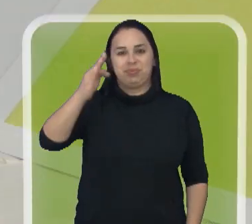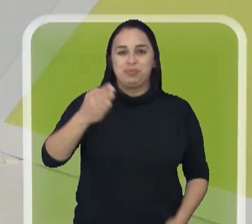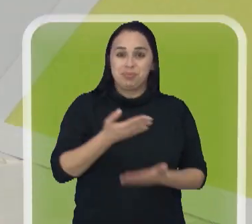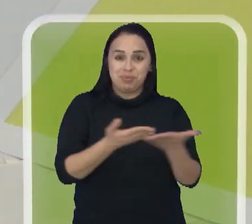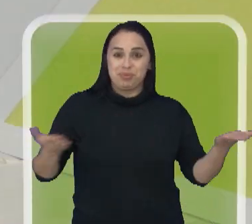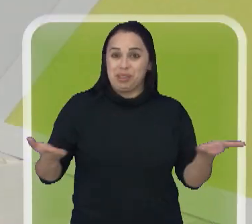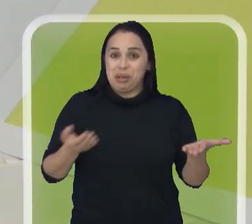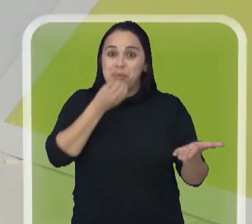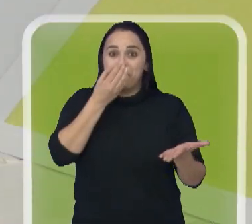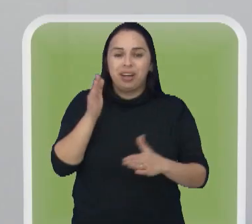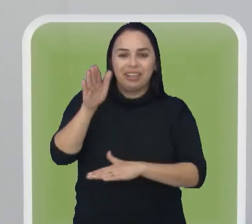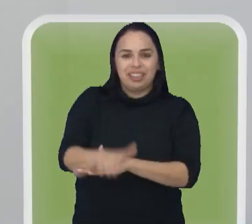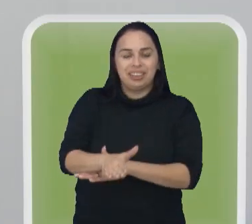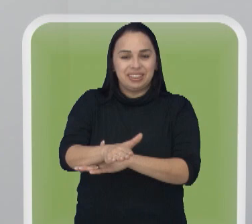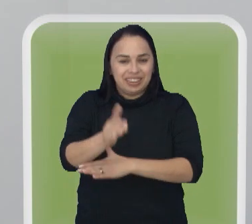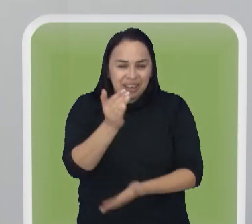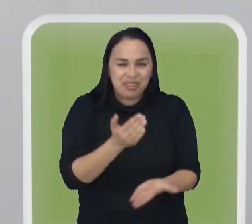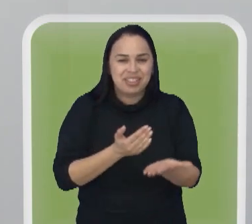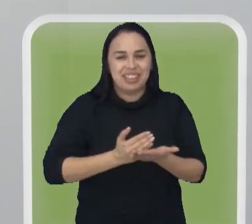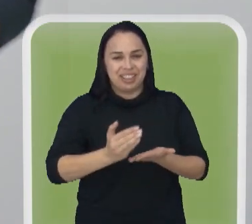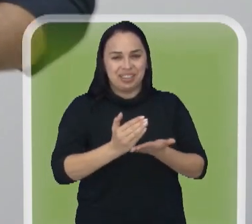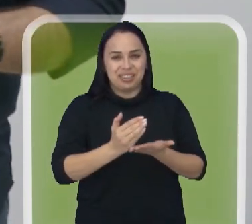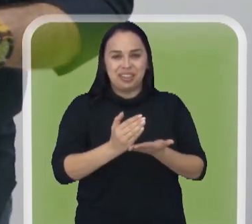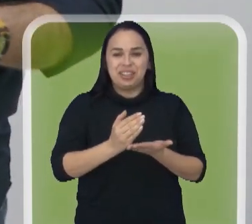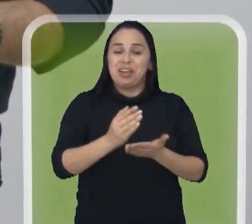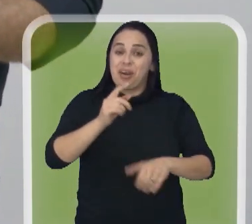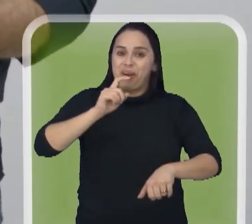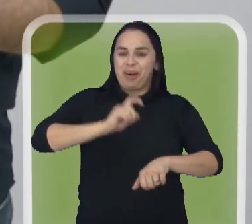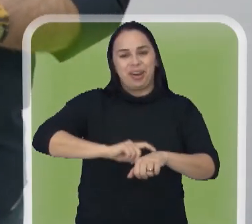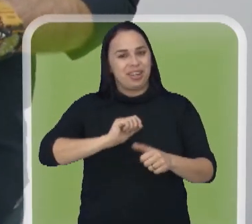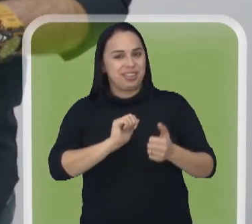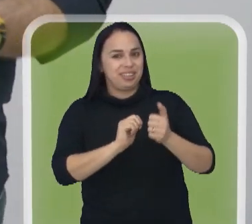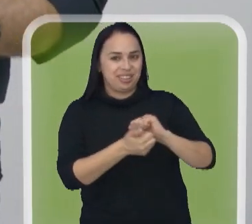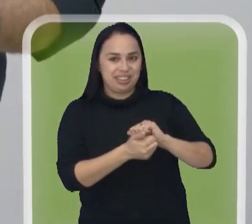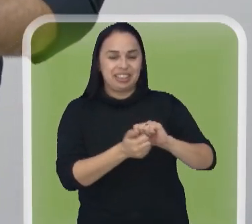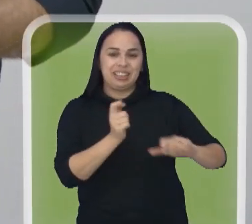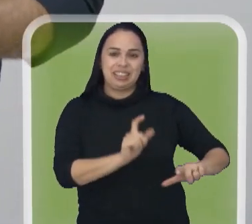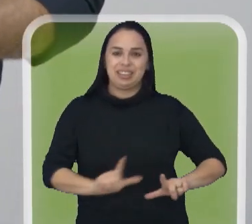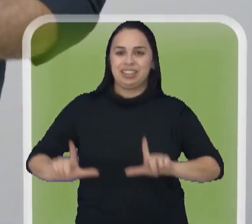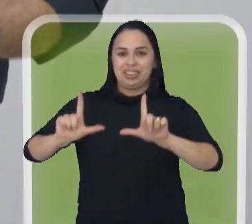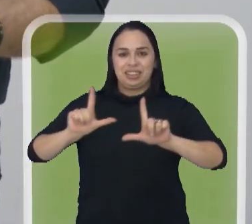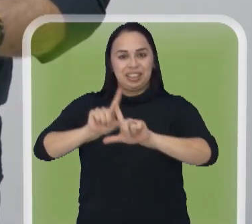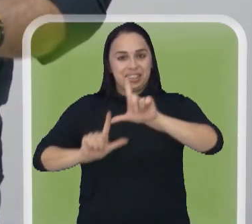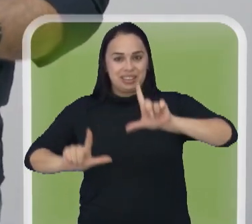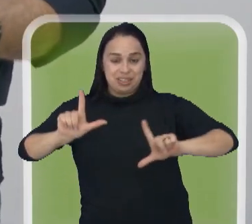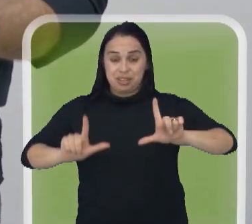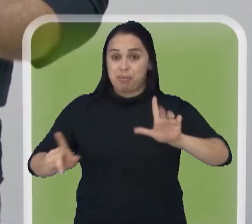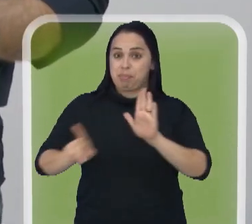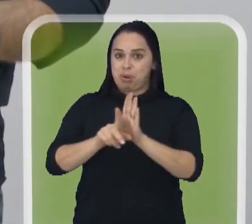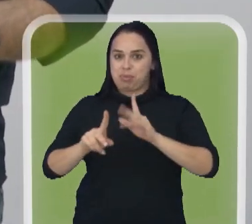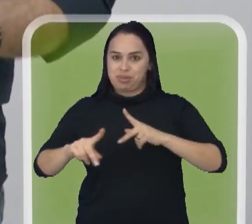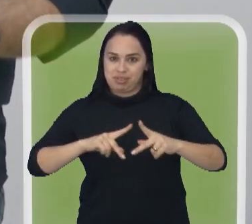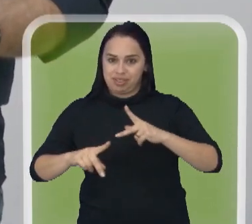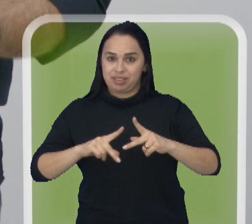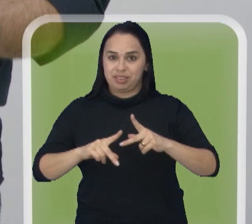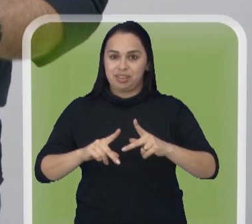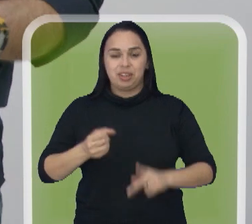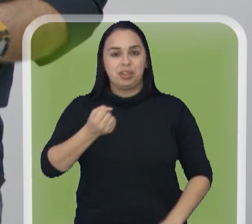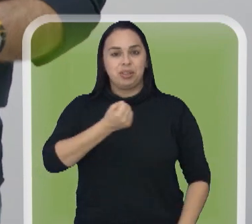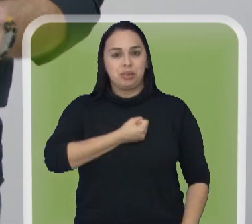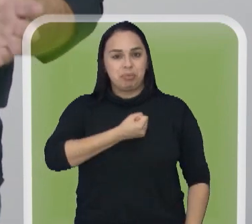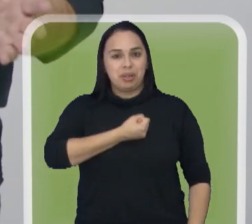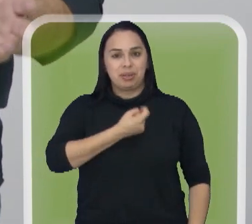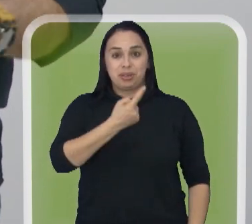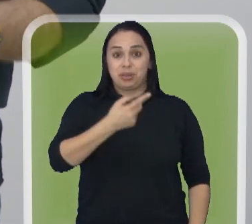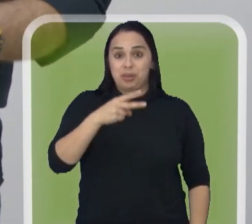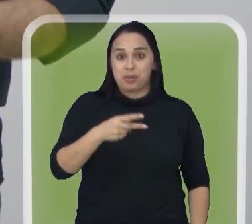Salve, salve, galera! Uma boa tarde para você. Está começando o Hora do Esporte, aqui na tela da TV Câmara de São José dos Campos, canal